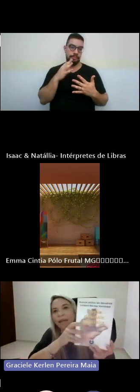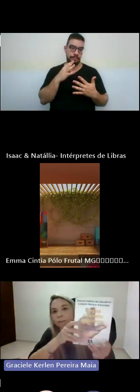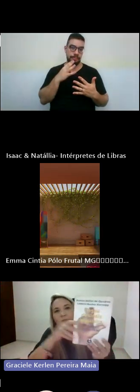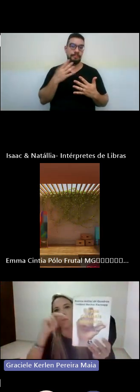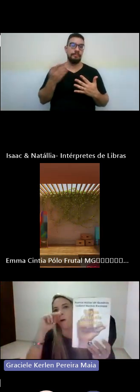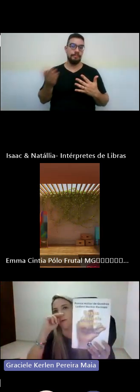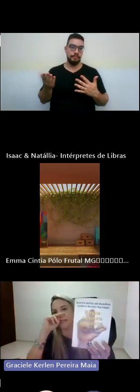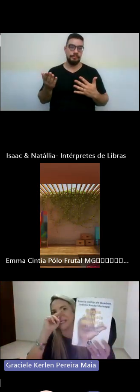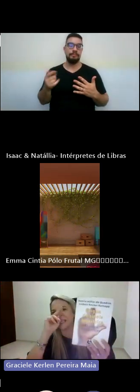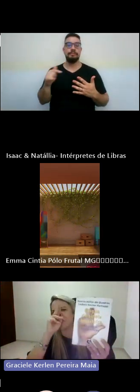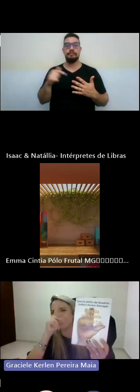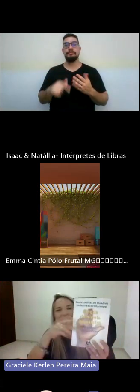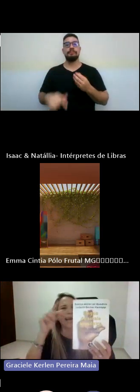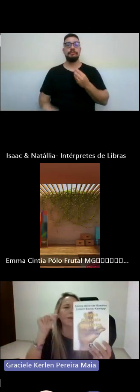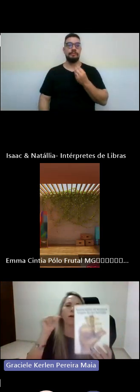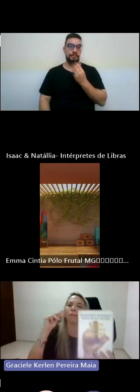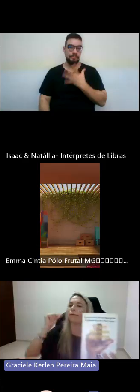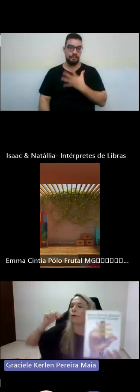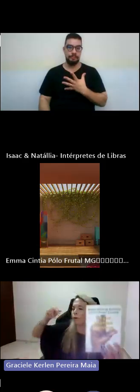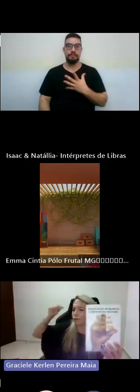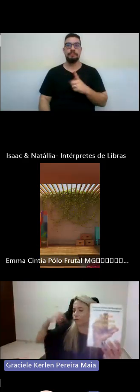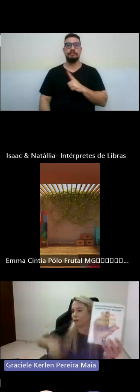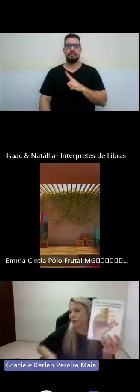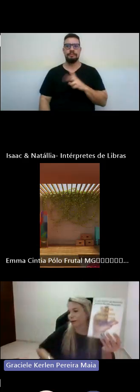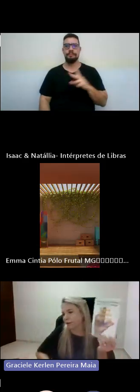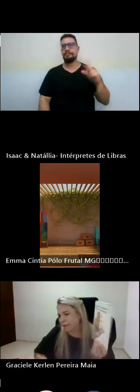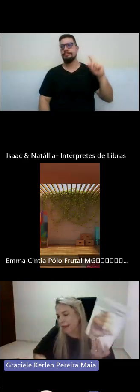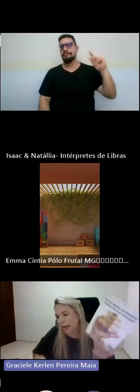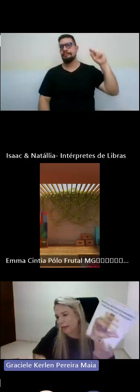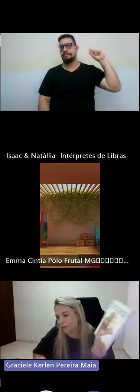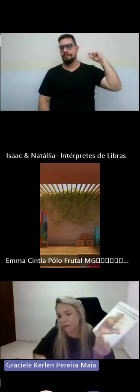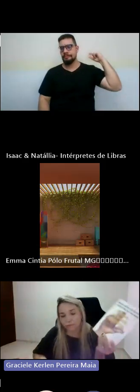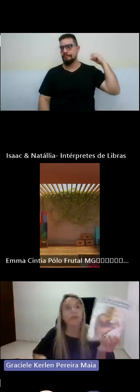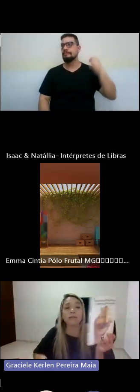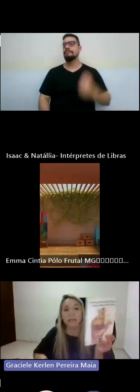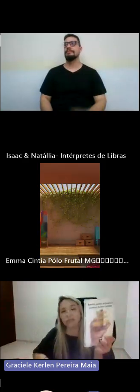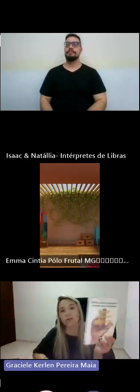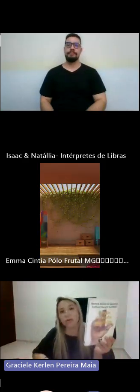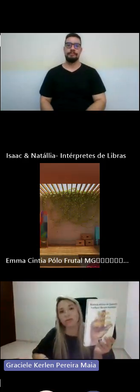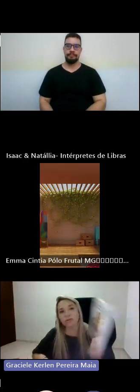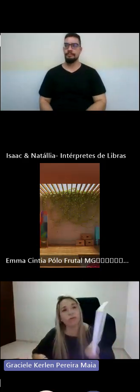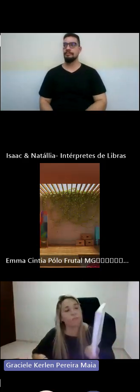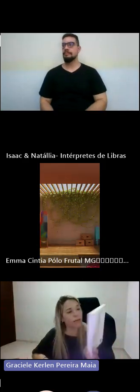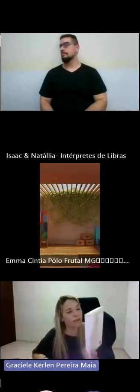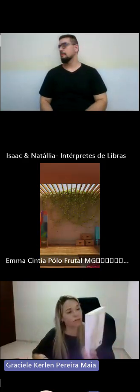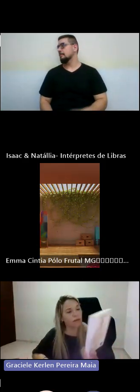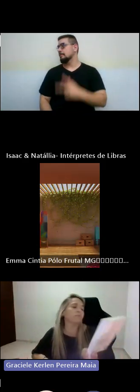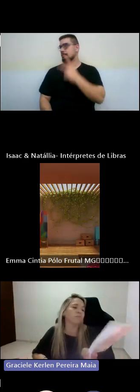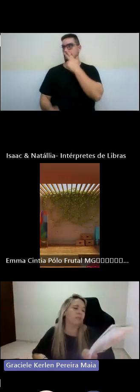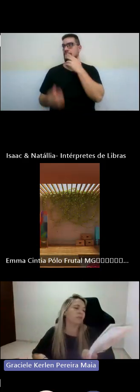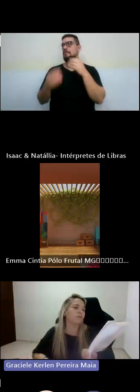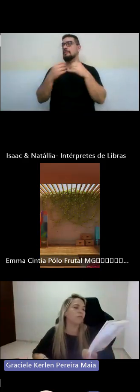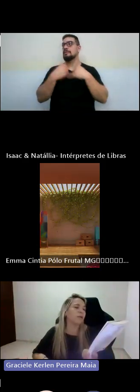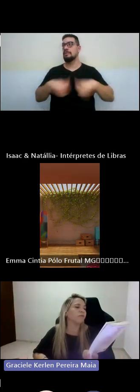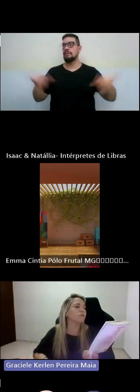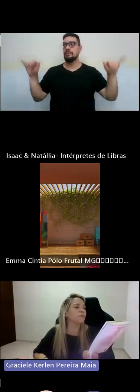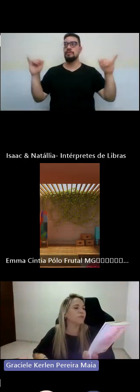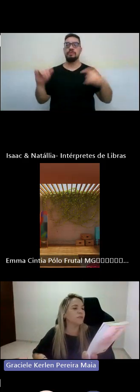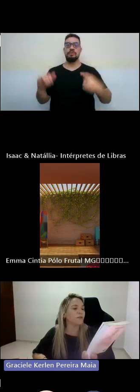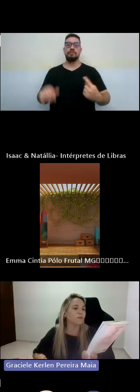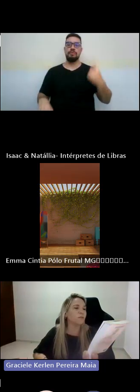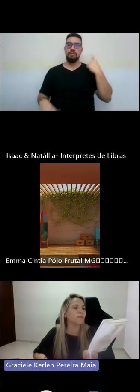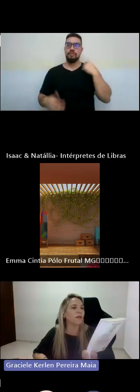ele aqui, ele é muito bom, esse livro. Eu tenho ele, ó, sei lá, acho que quando lançou, acho que eu comprei ele, não, mentira, acho que eu comprei